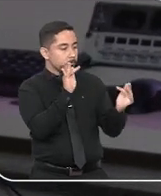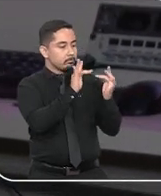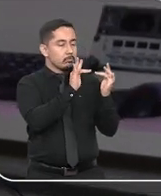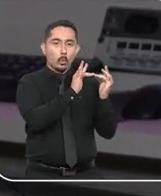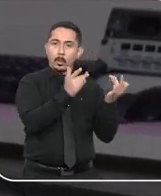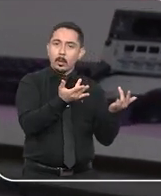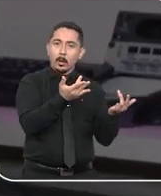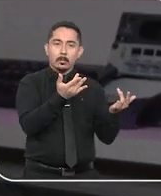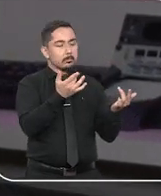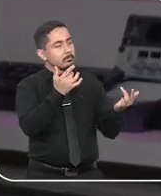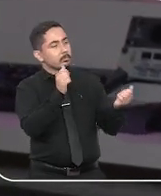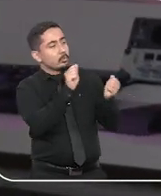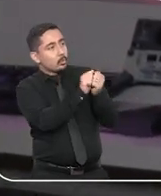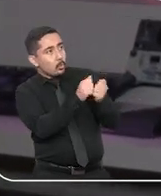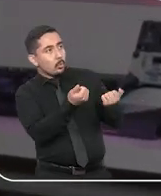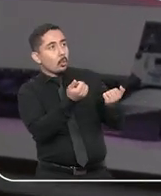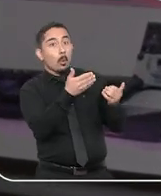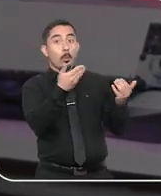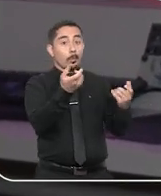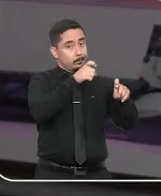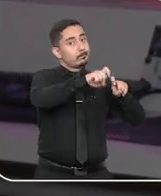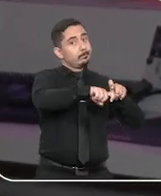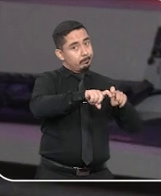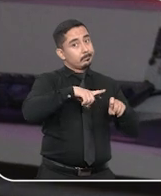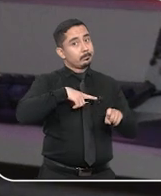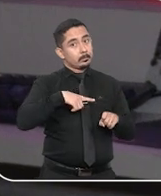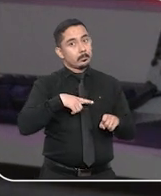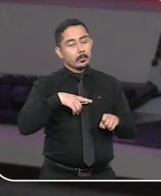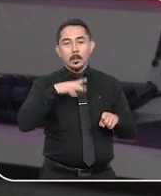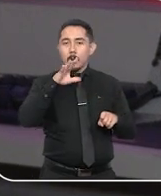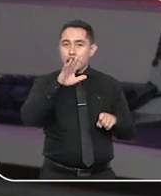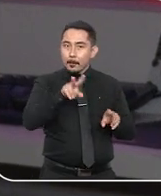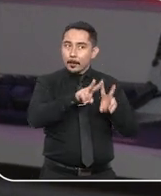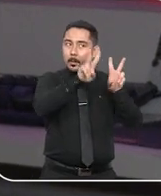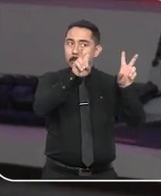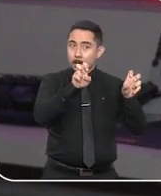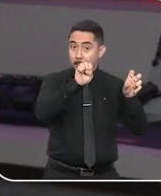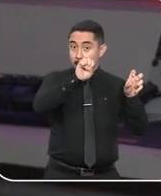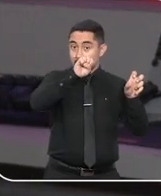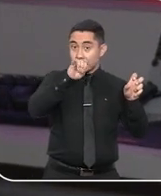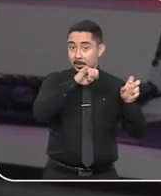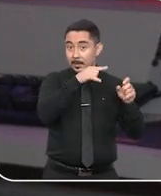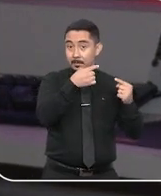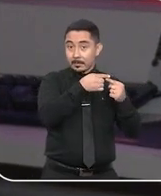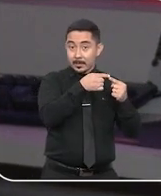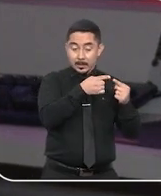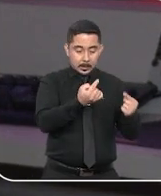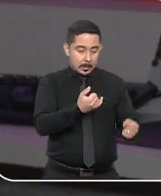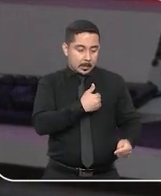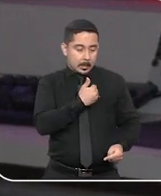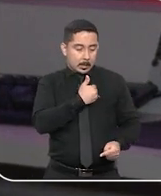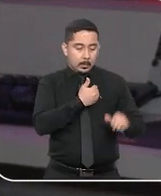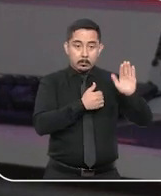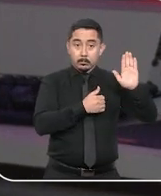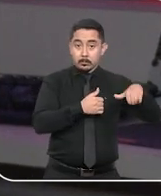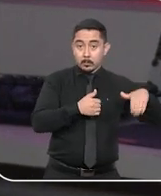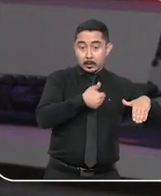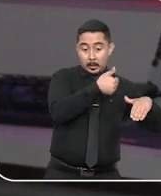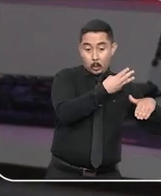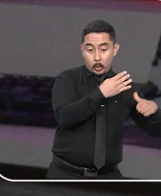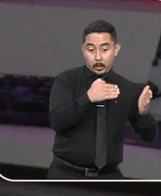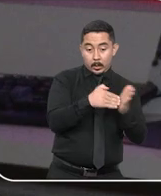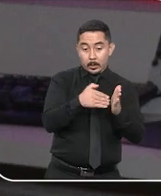companhia, relacionamento amoroso ou favores sexuais. A questão é quando a relação Sugar envolve menores